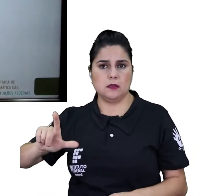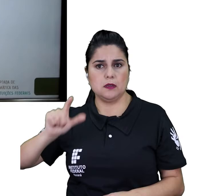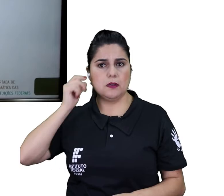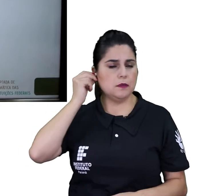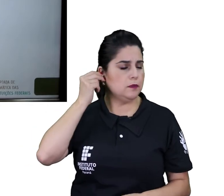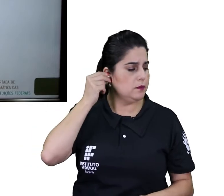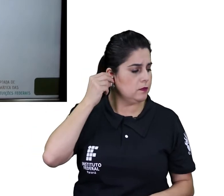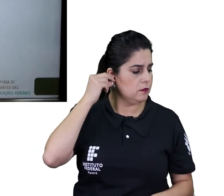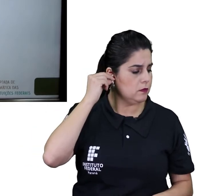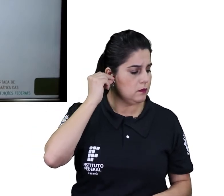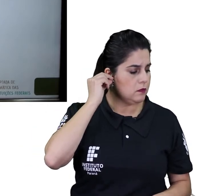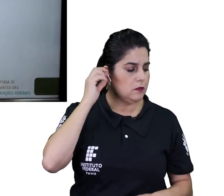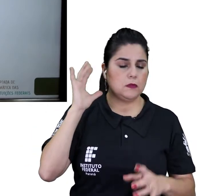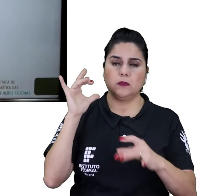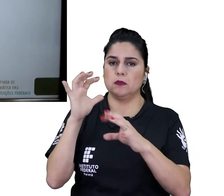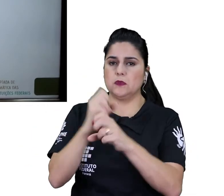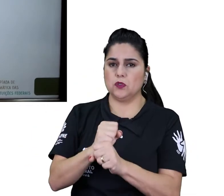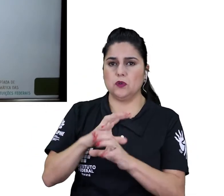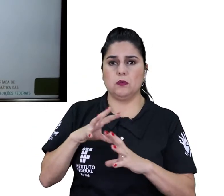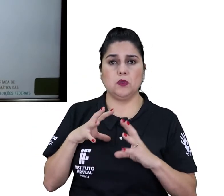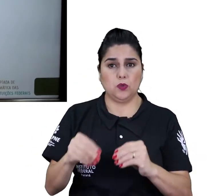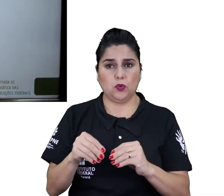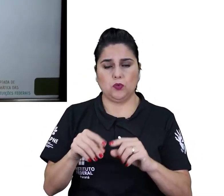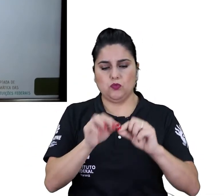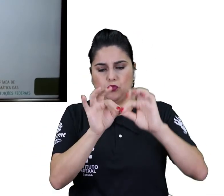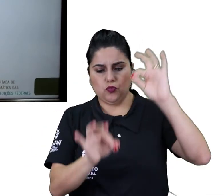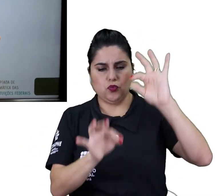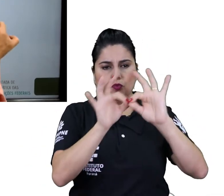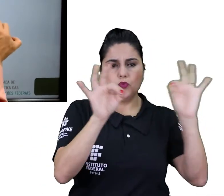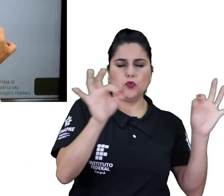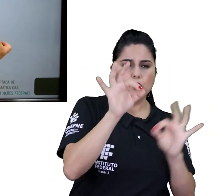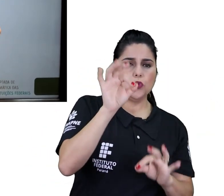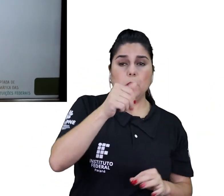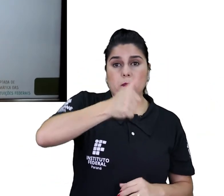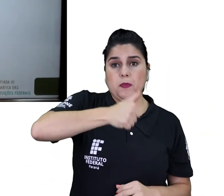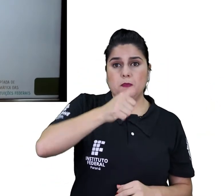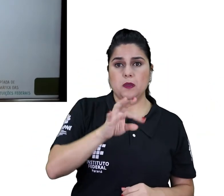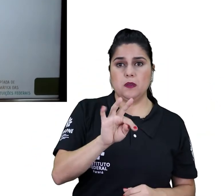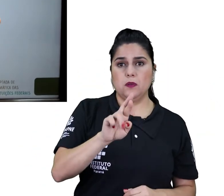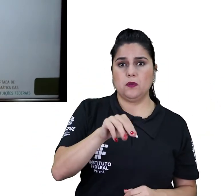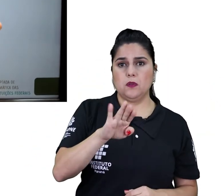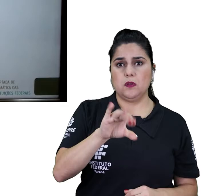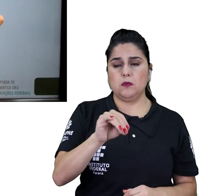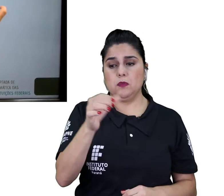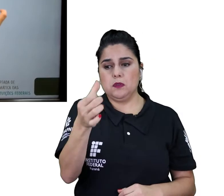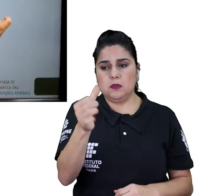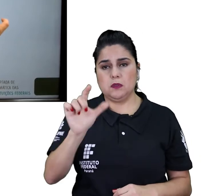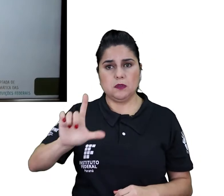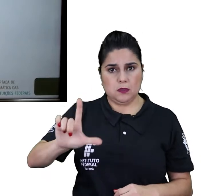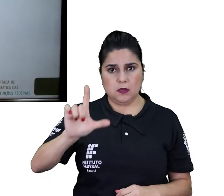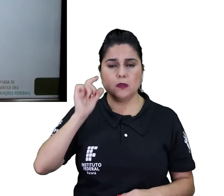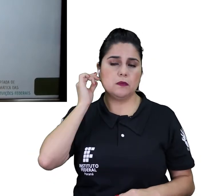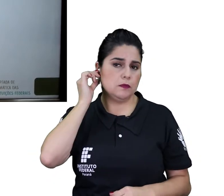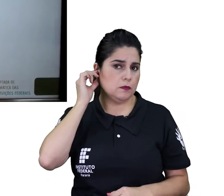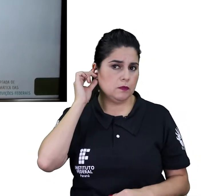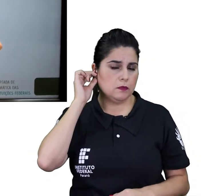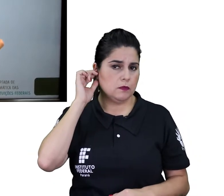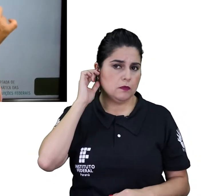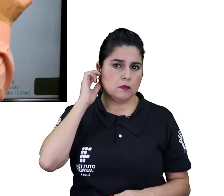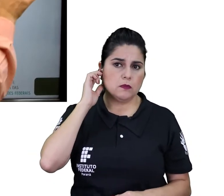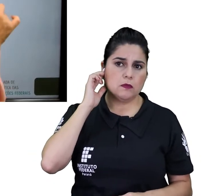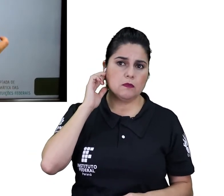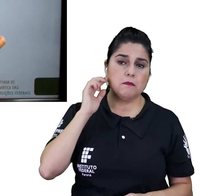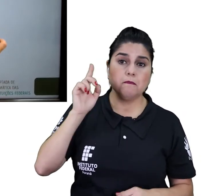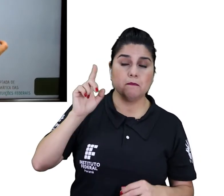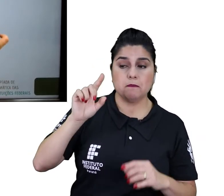de todos os perímetros de todos os hexágonos será dado pelo primeiro termo 6L, 1